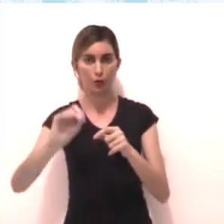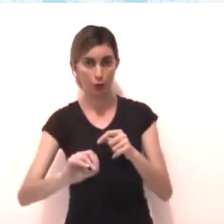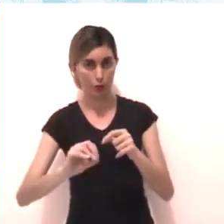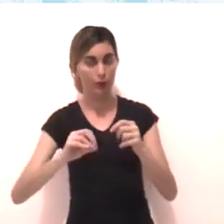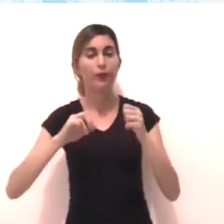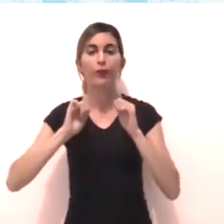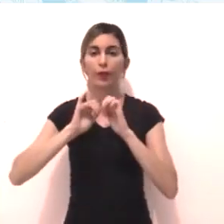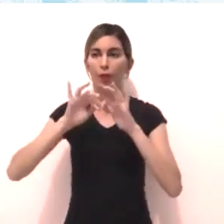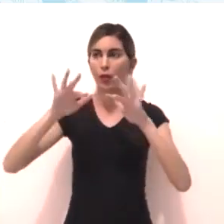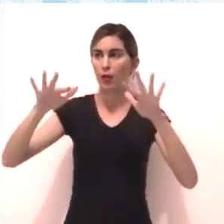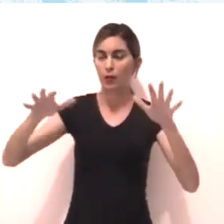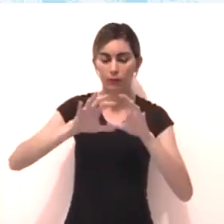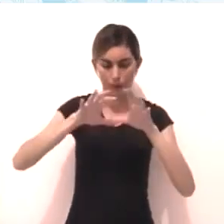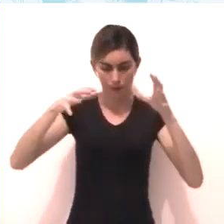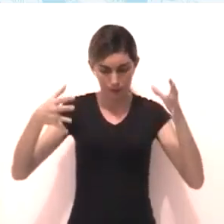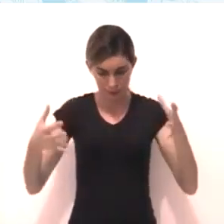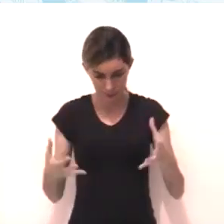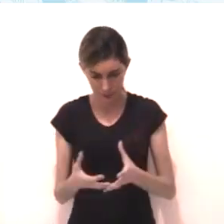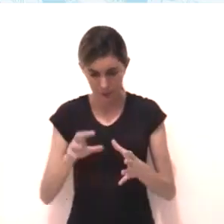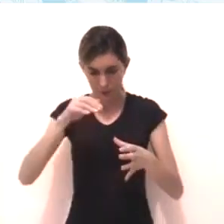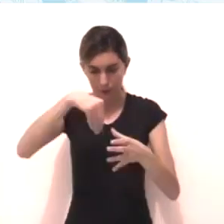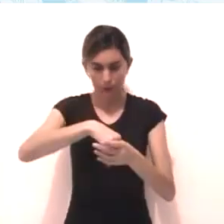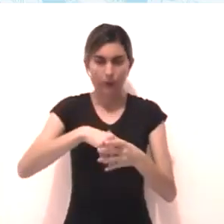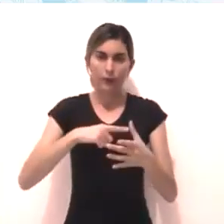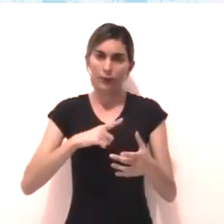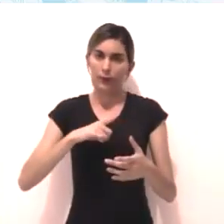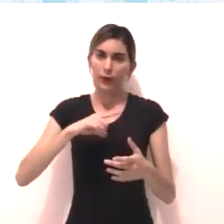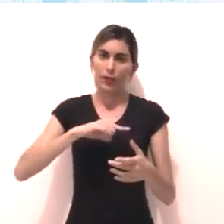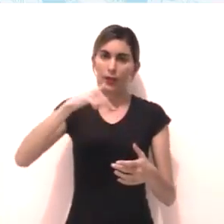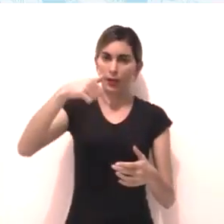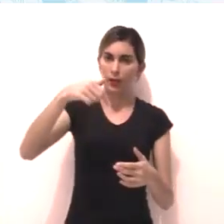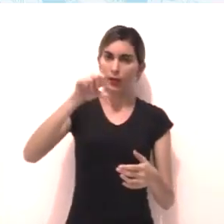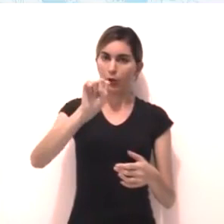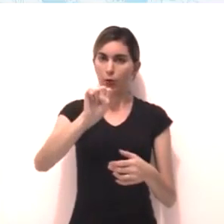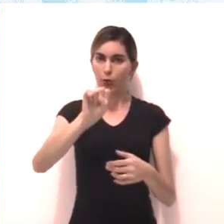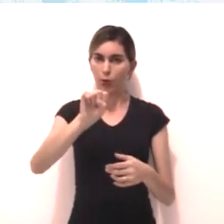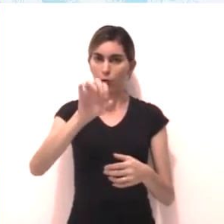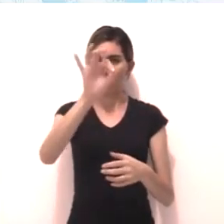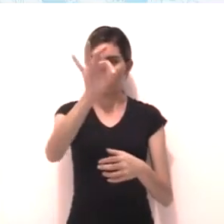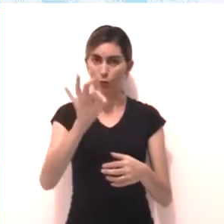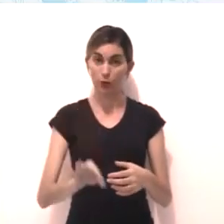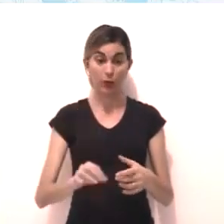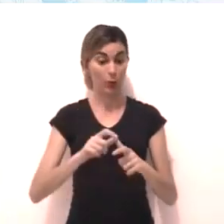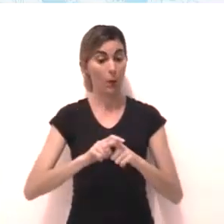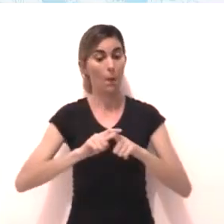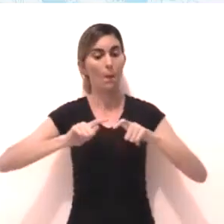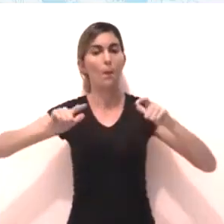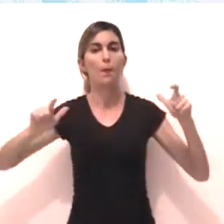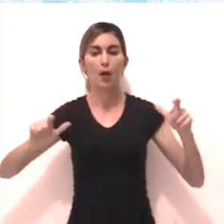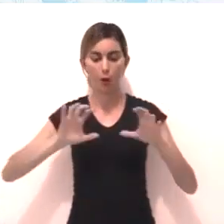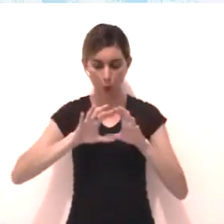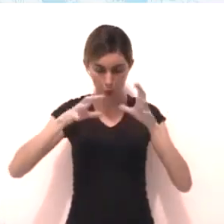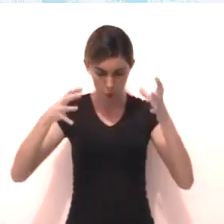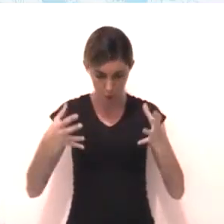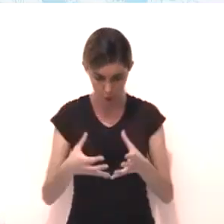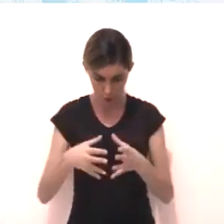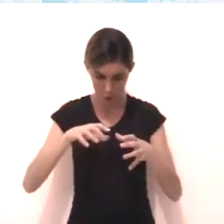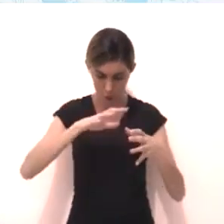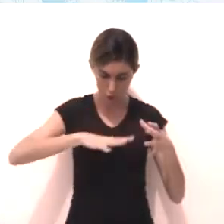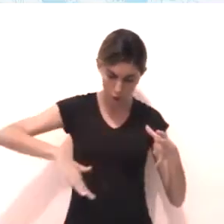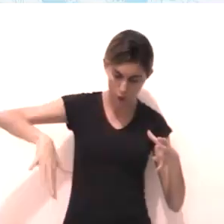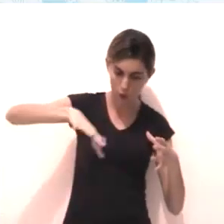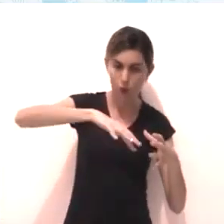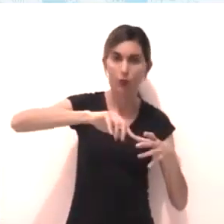atmosférico, a gente tem 78% do gás nitrogênio. É o gás que está em maior quantidade no